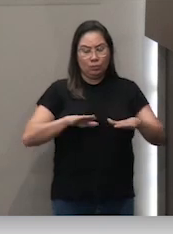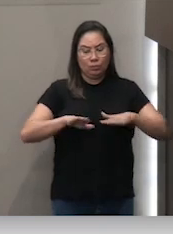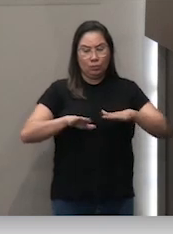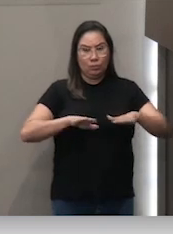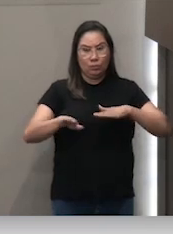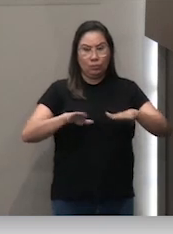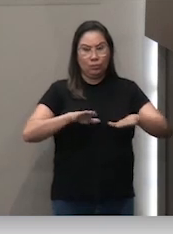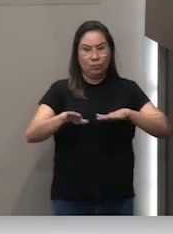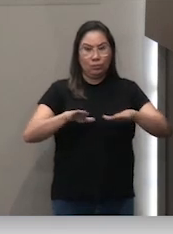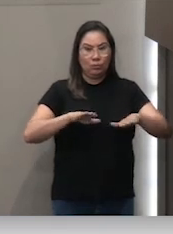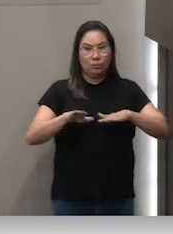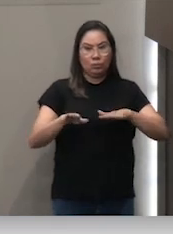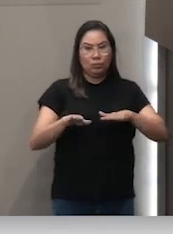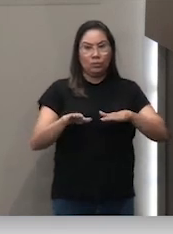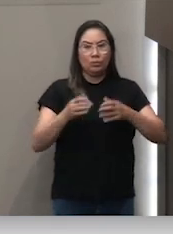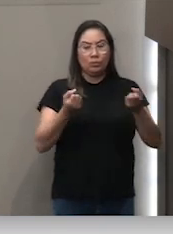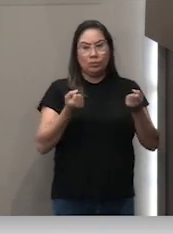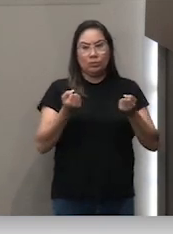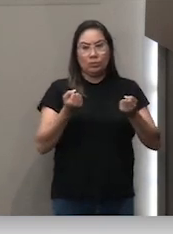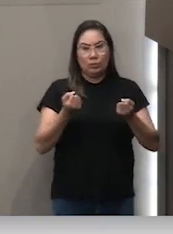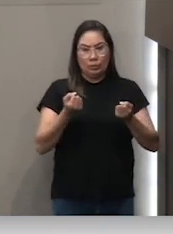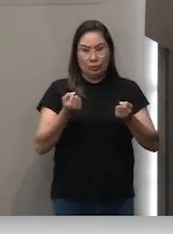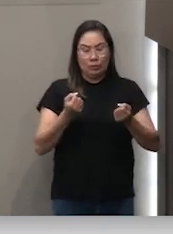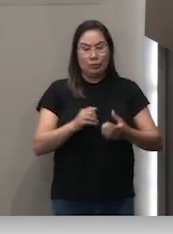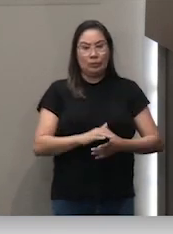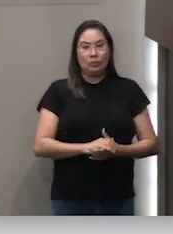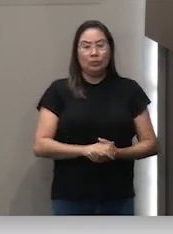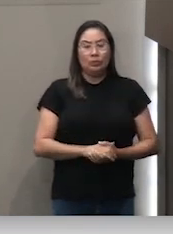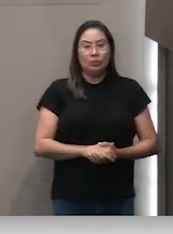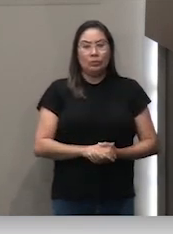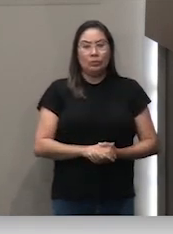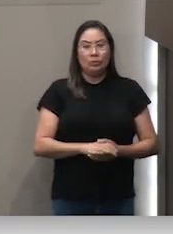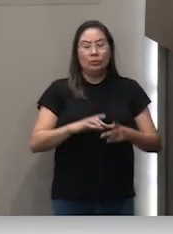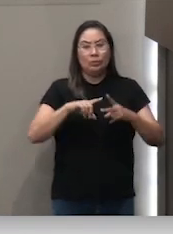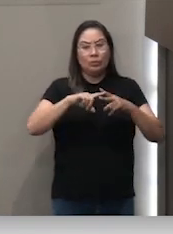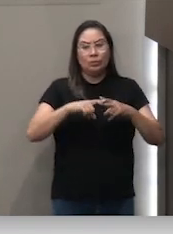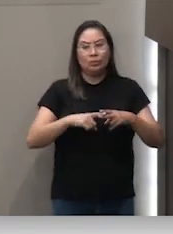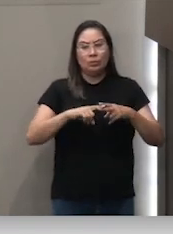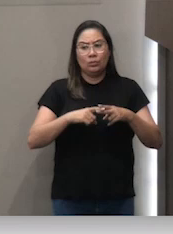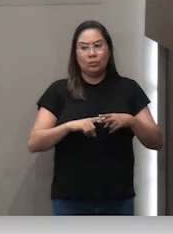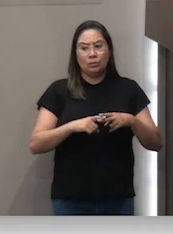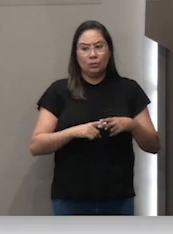da Roselândia. Foi mecânico